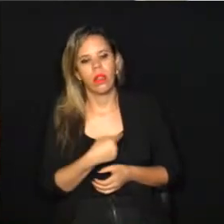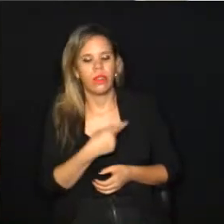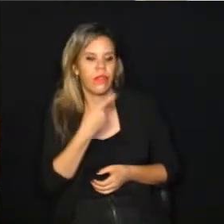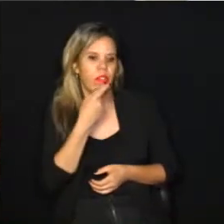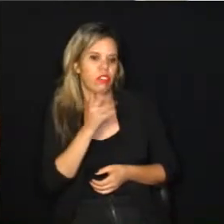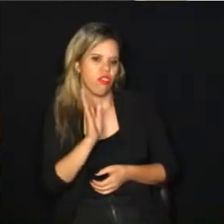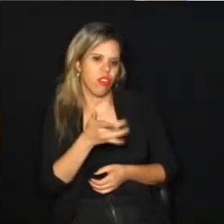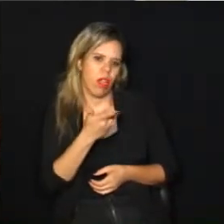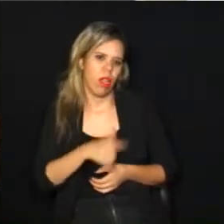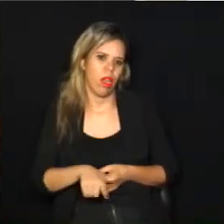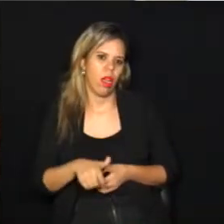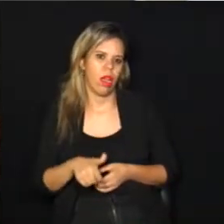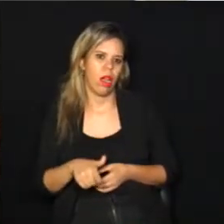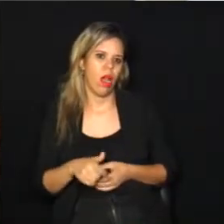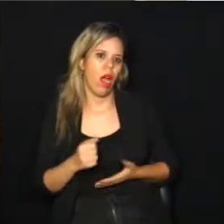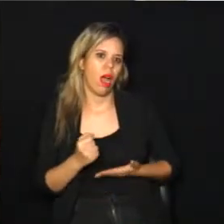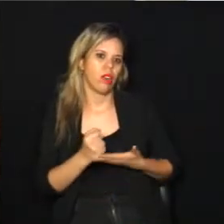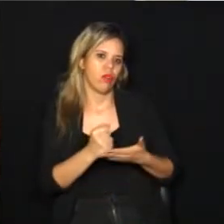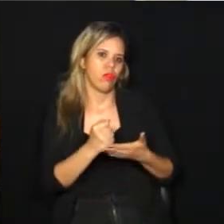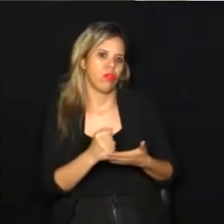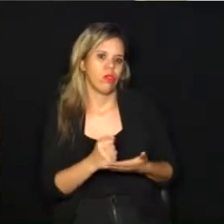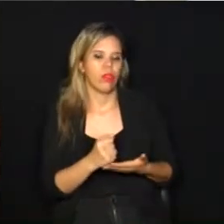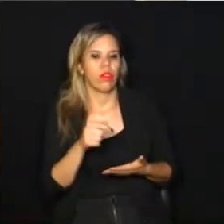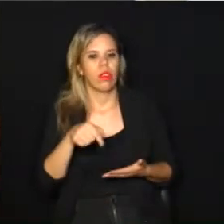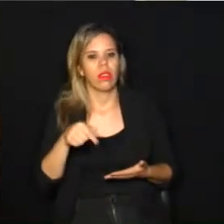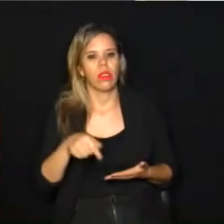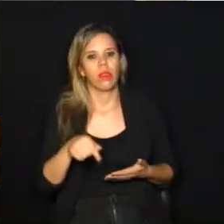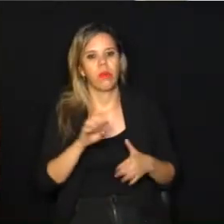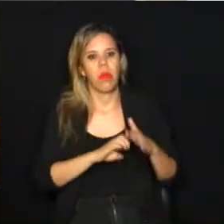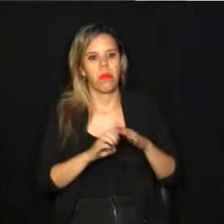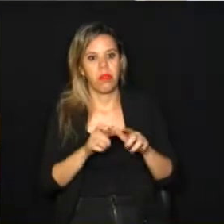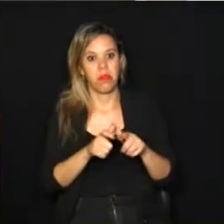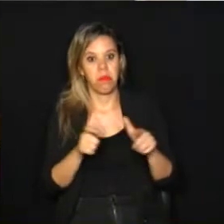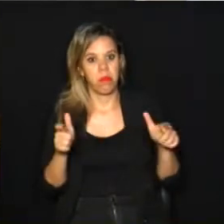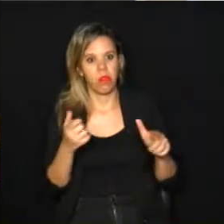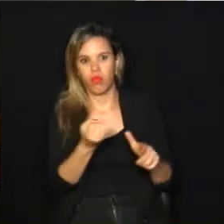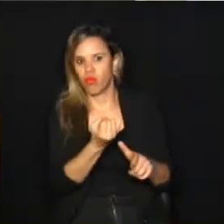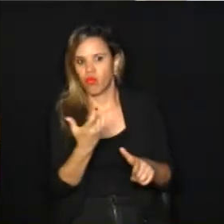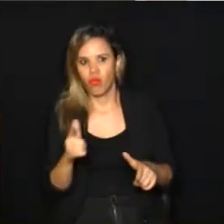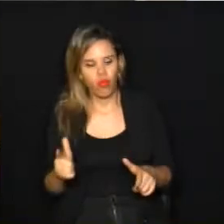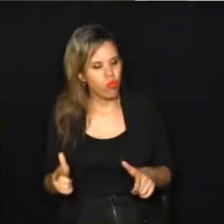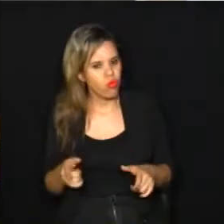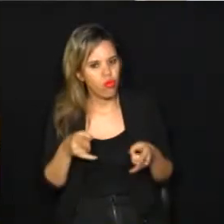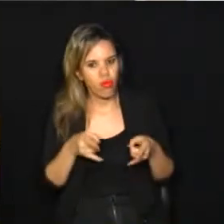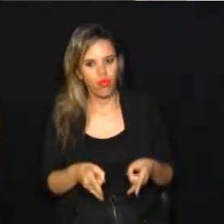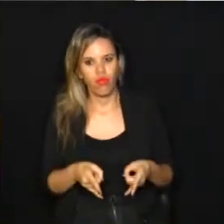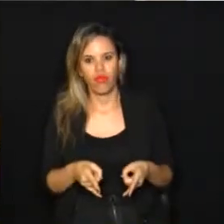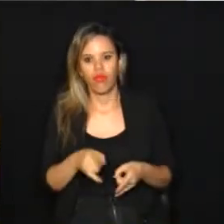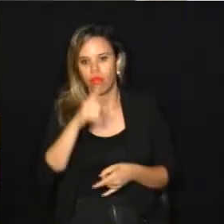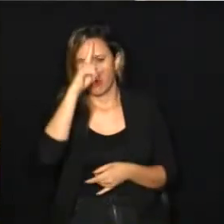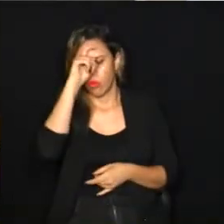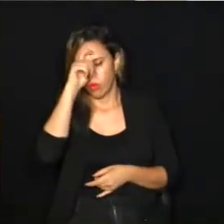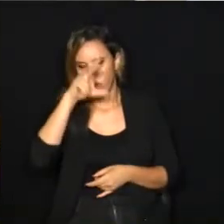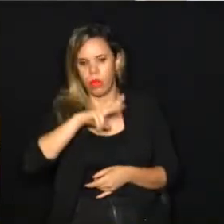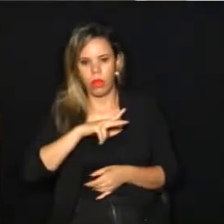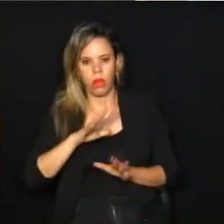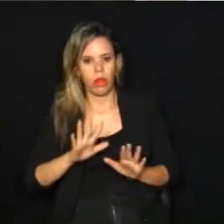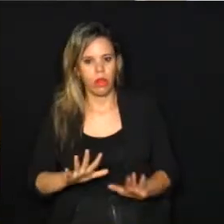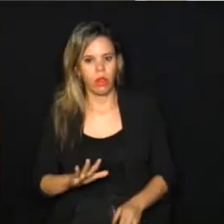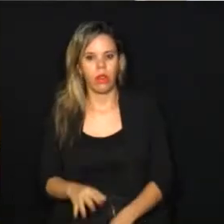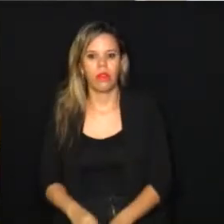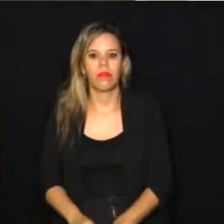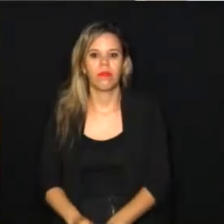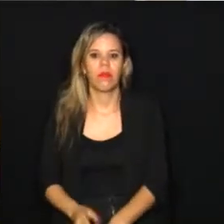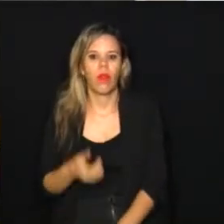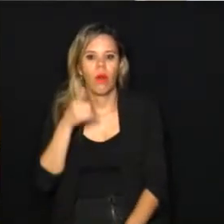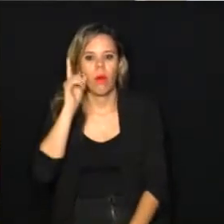até socorremos uma grande operadora de Campinas, porque não tinha leito na cidade, na área privada, não é? E ontem